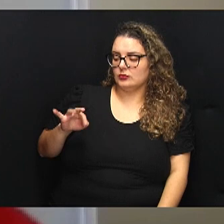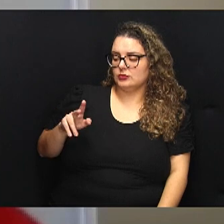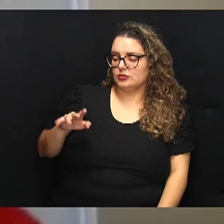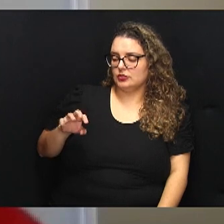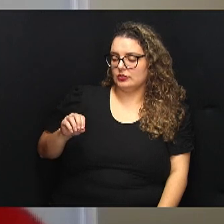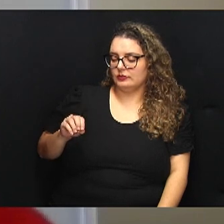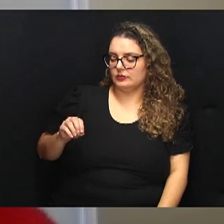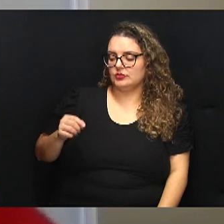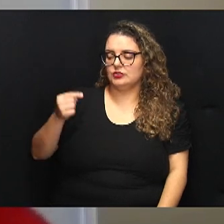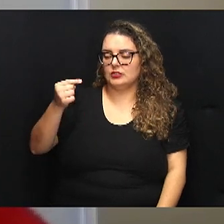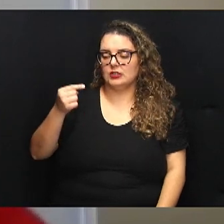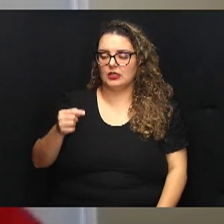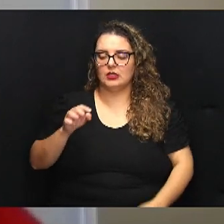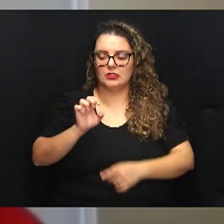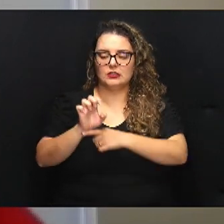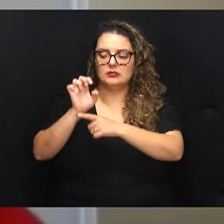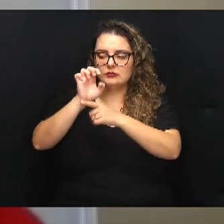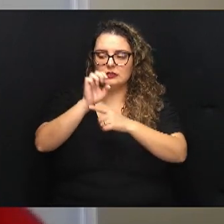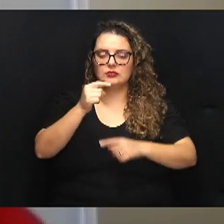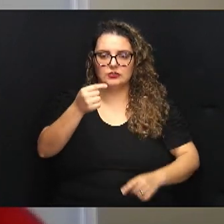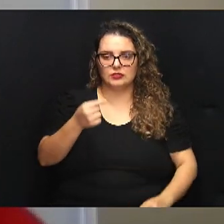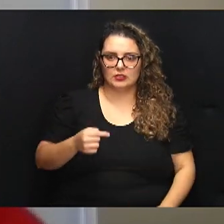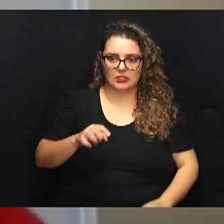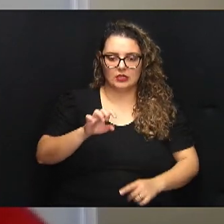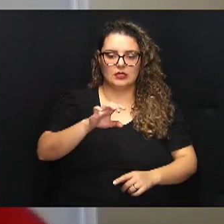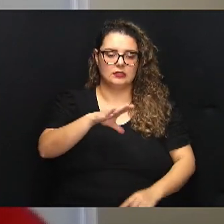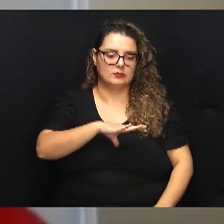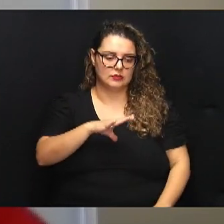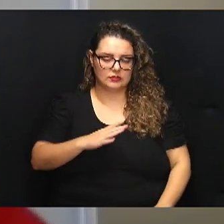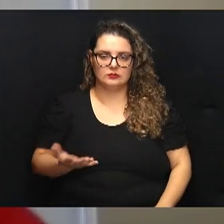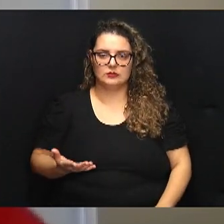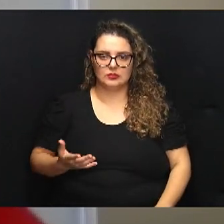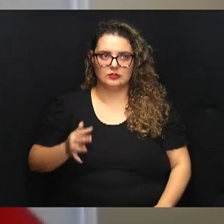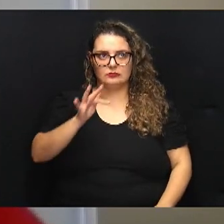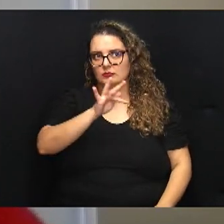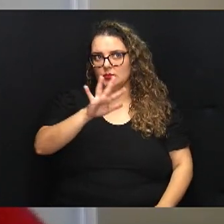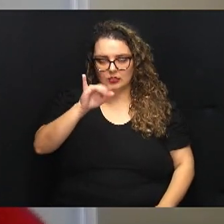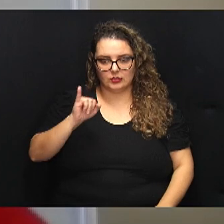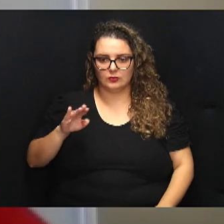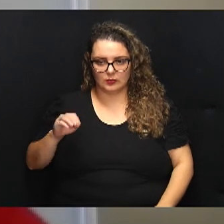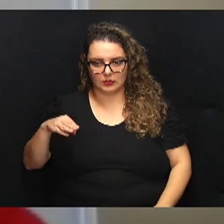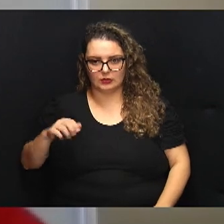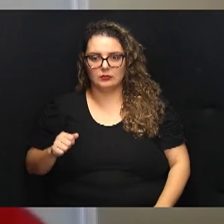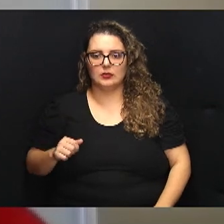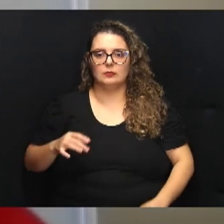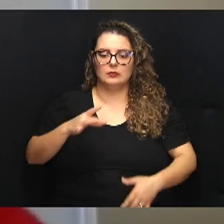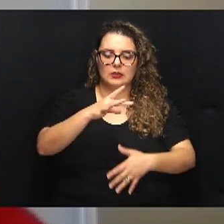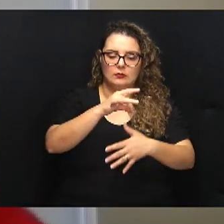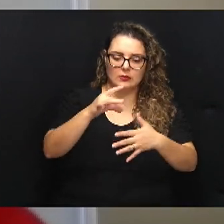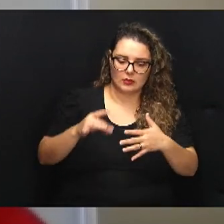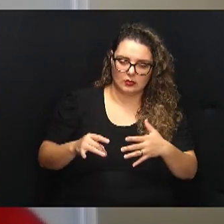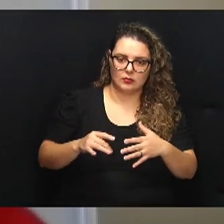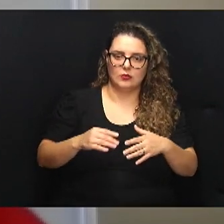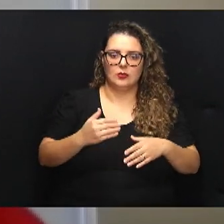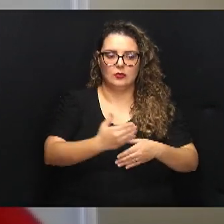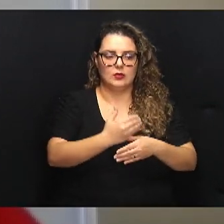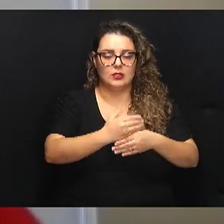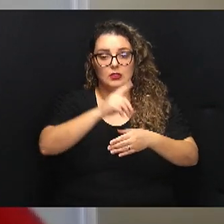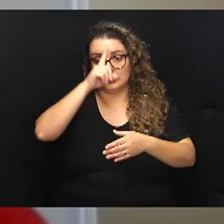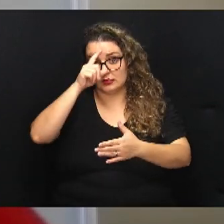município e do próprio IBAMA, a atribuição por classificar os empreendimentos e determinar as